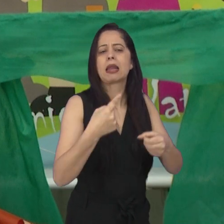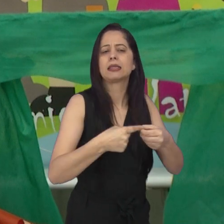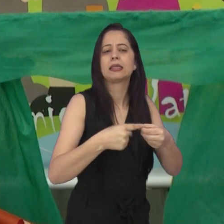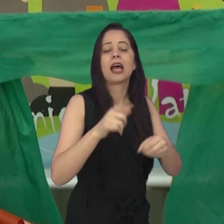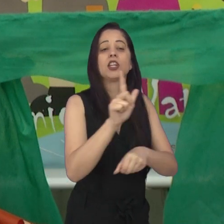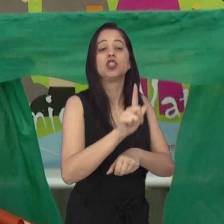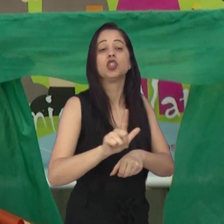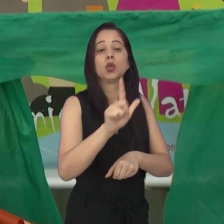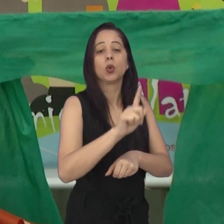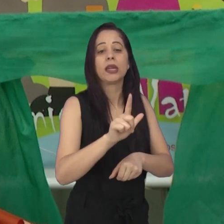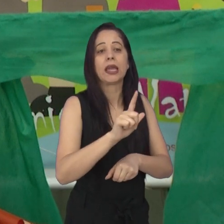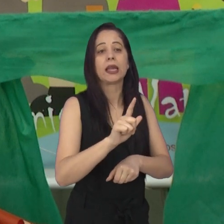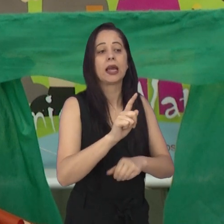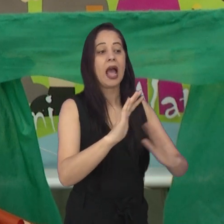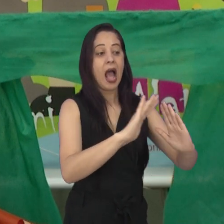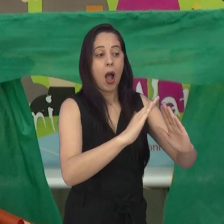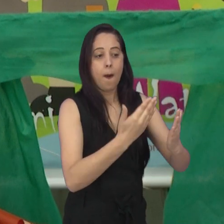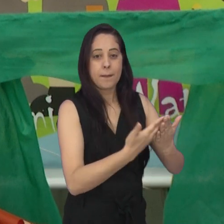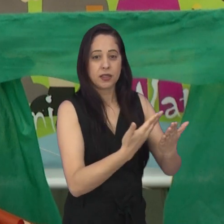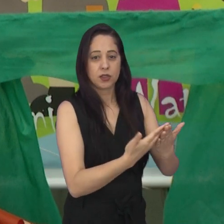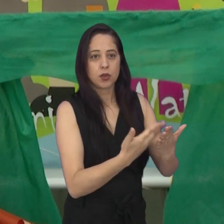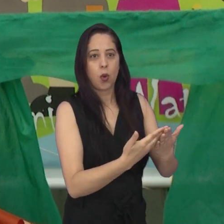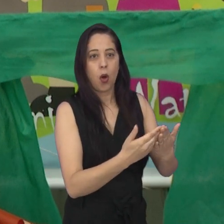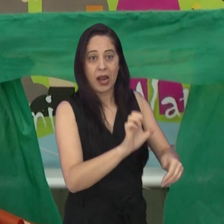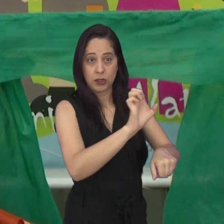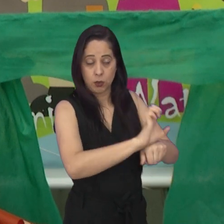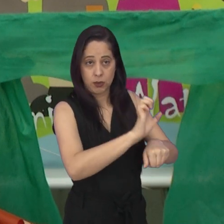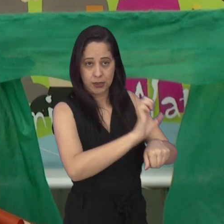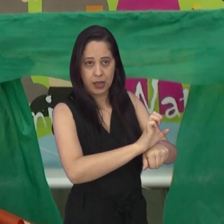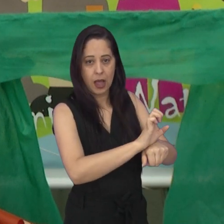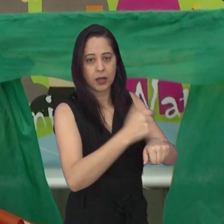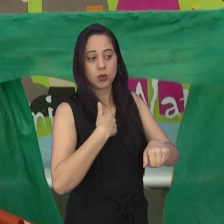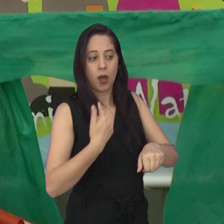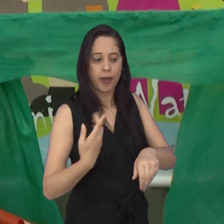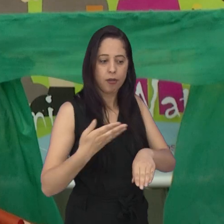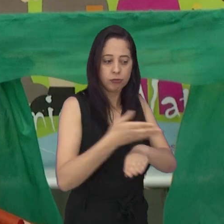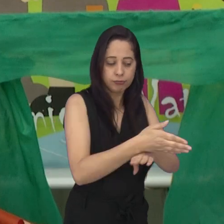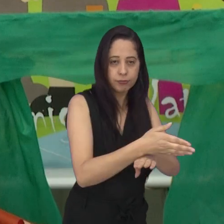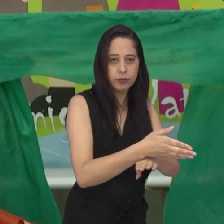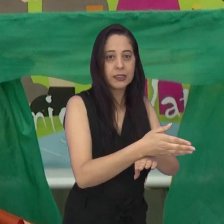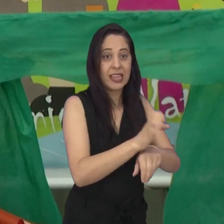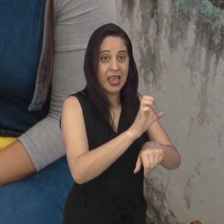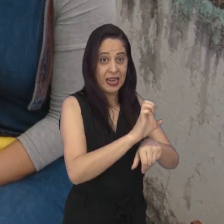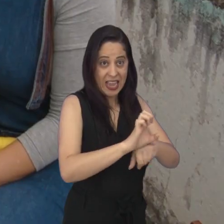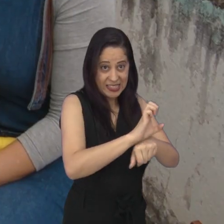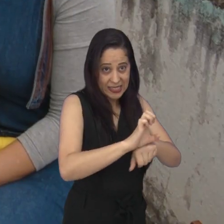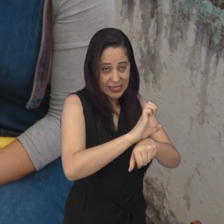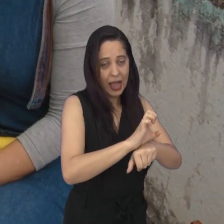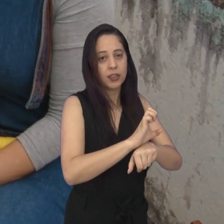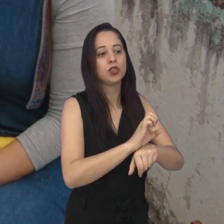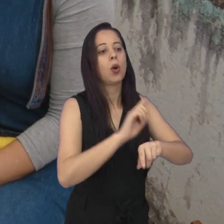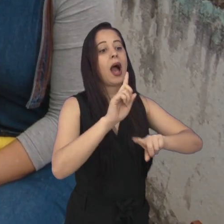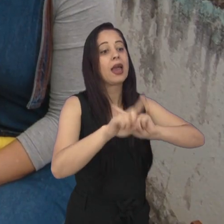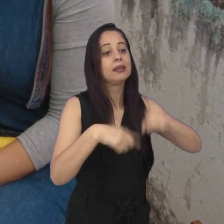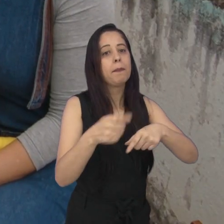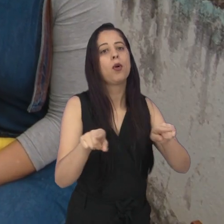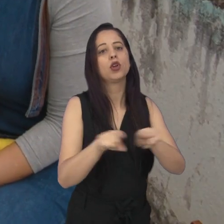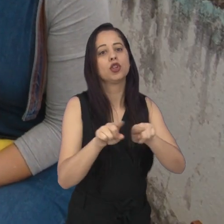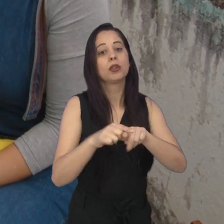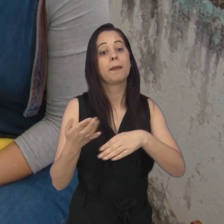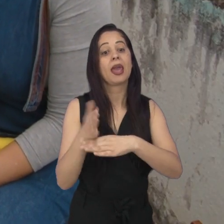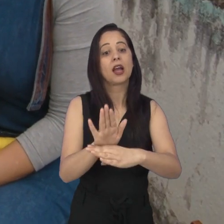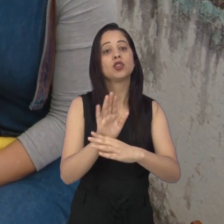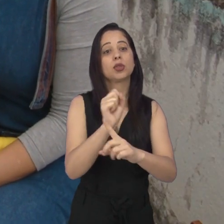comecei a fazer estágio lá numa escola estadual e depois fiz numa obra social. Aí acabei entrando